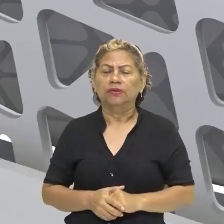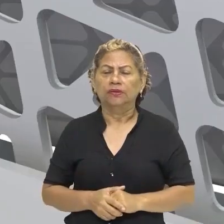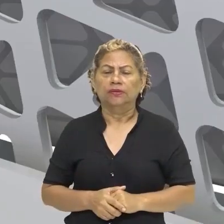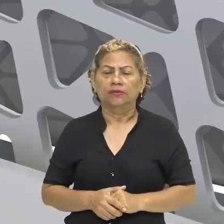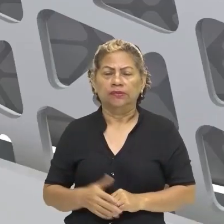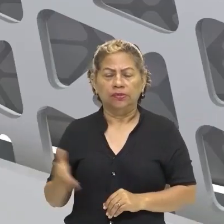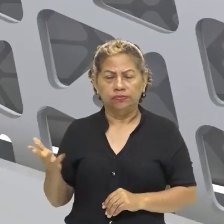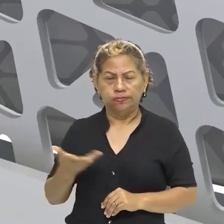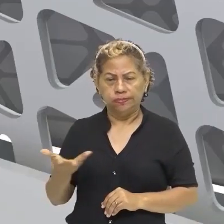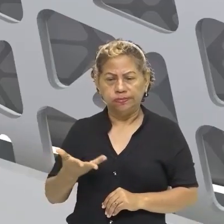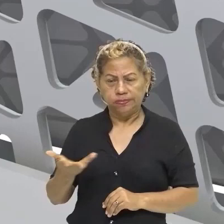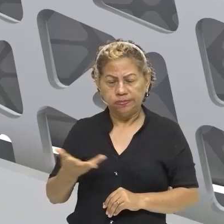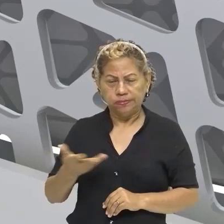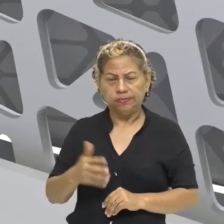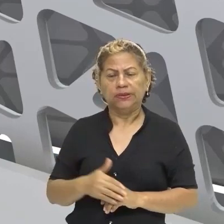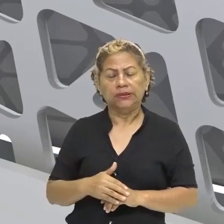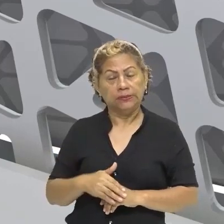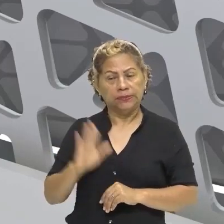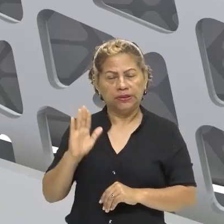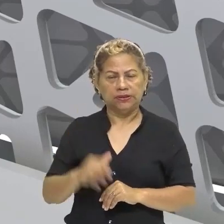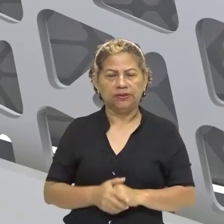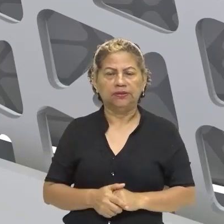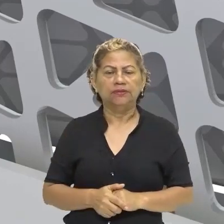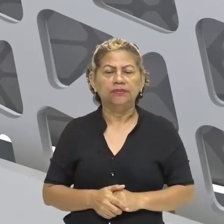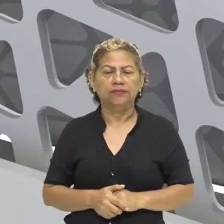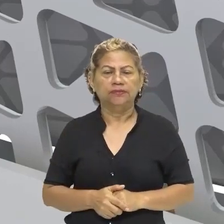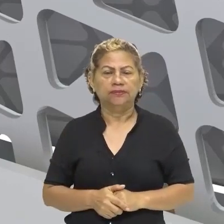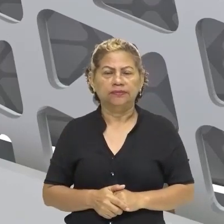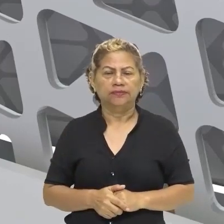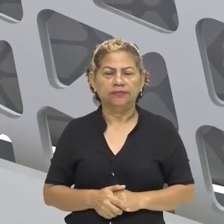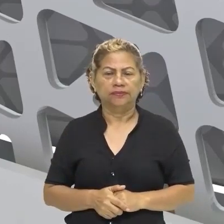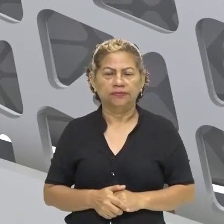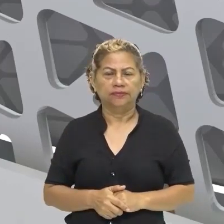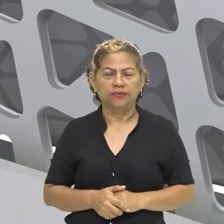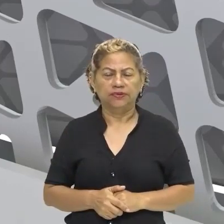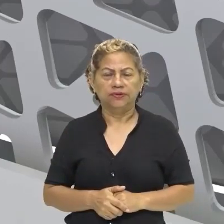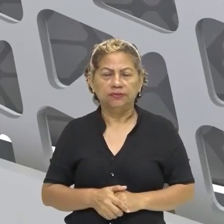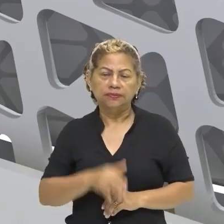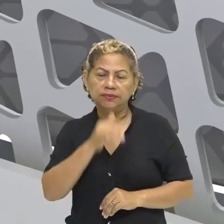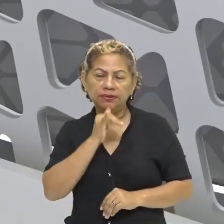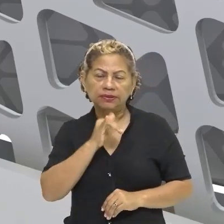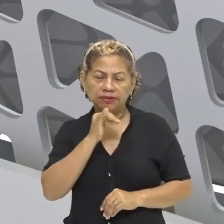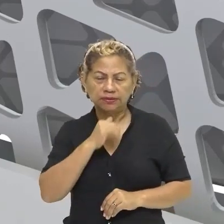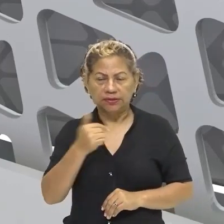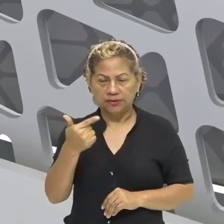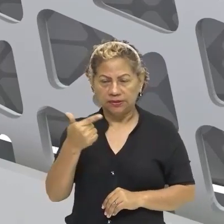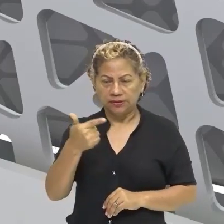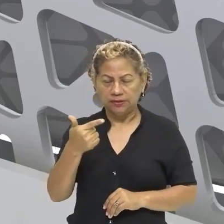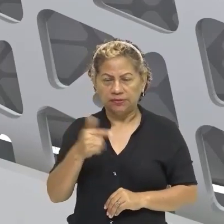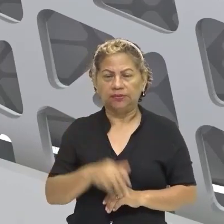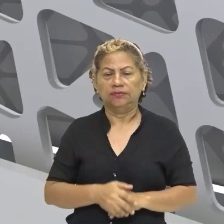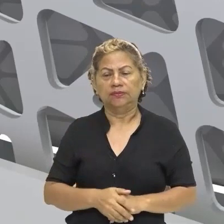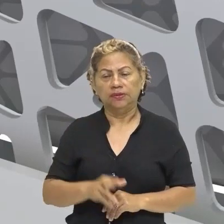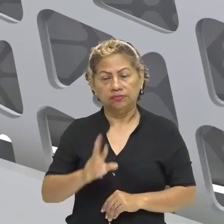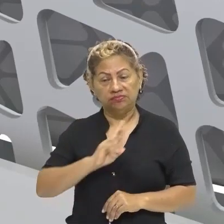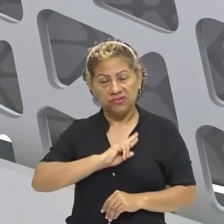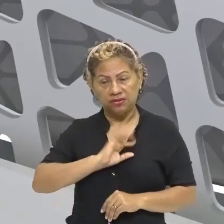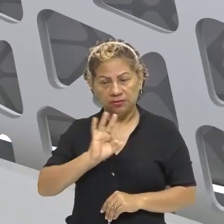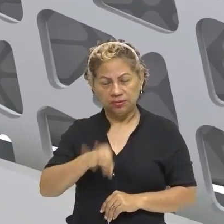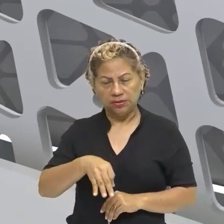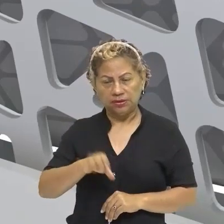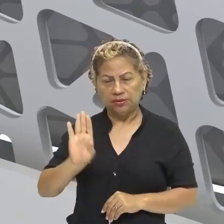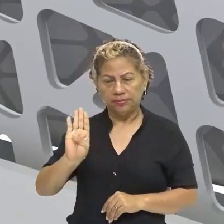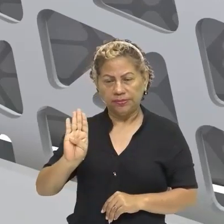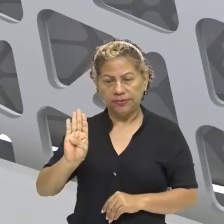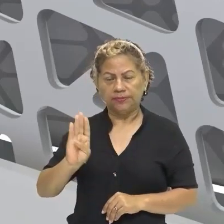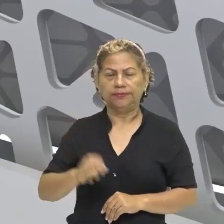afélio. Tá bom, pessoal? Então aí, para esse exemplo número 2, a resposta então é a letra B de